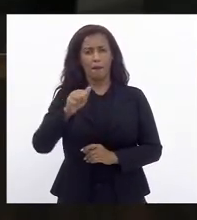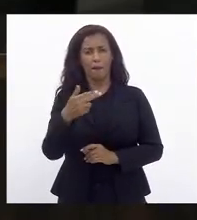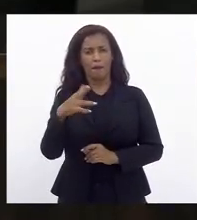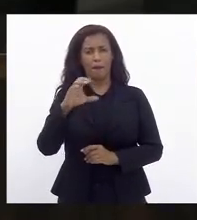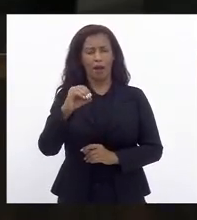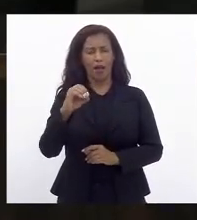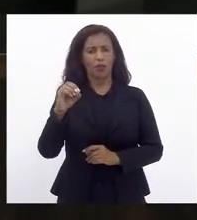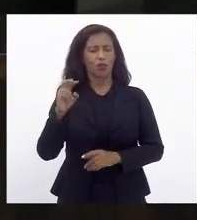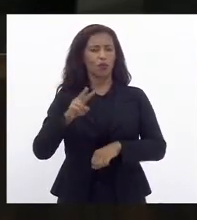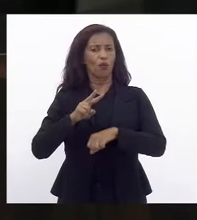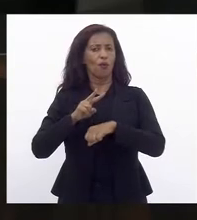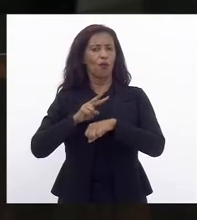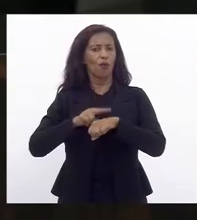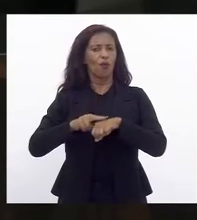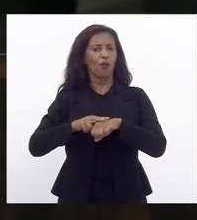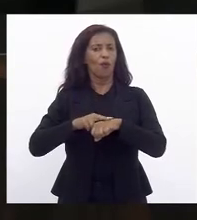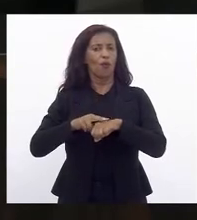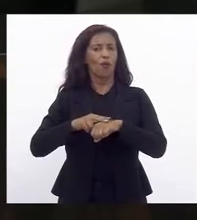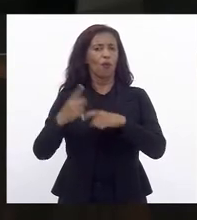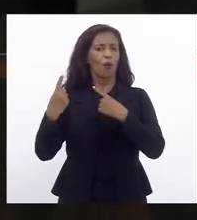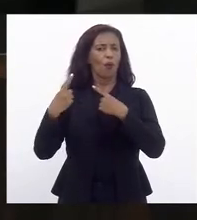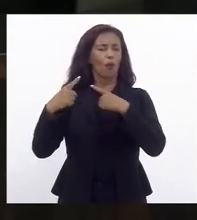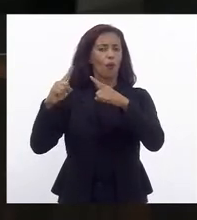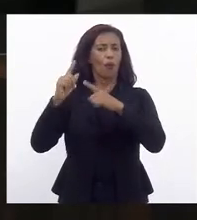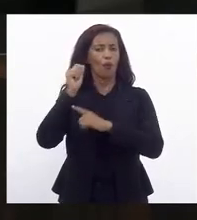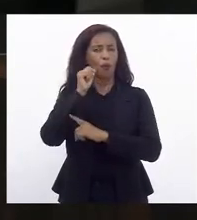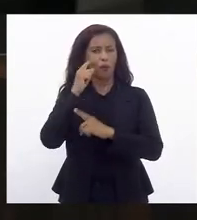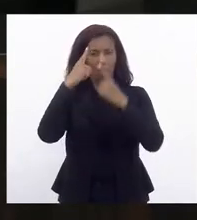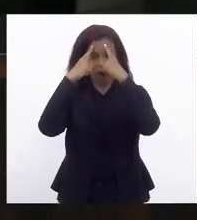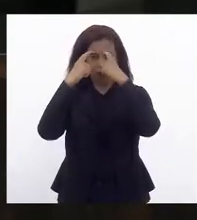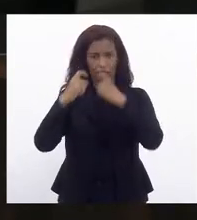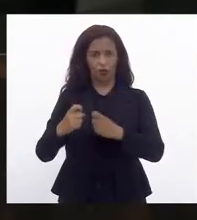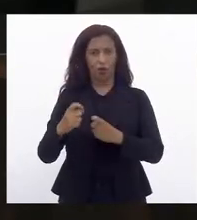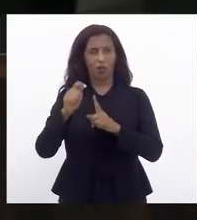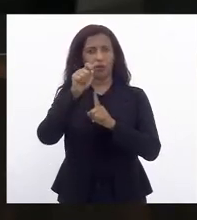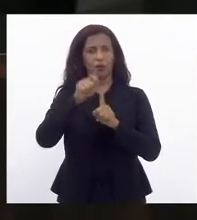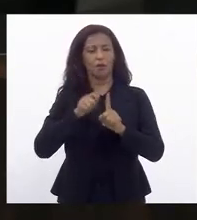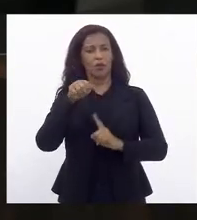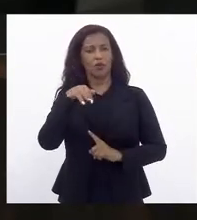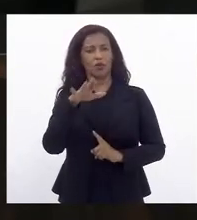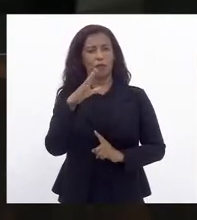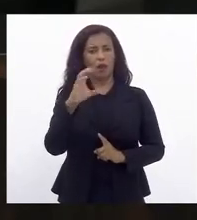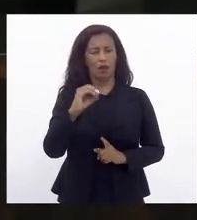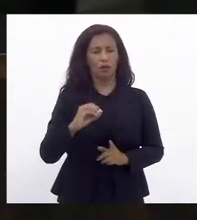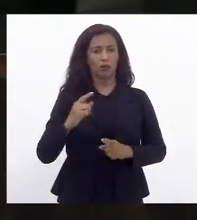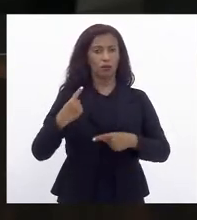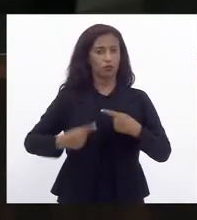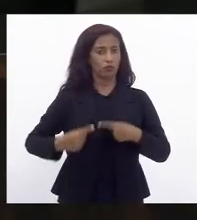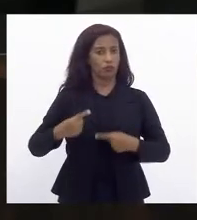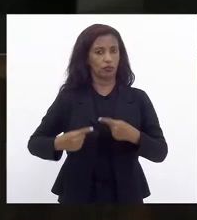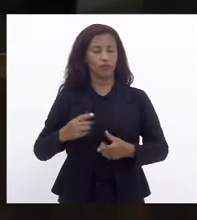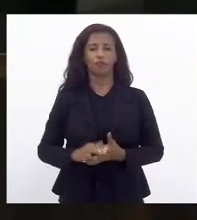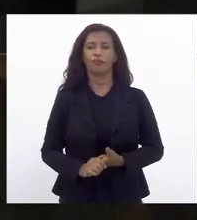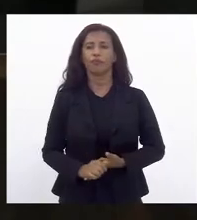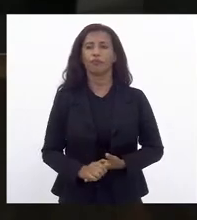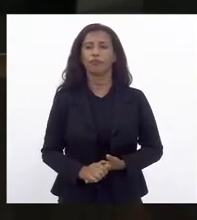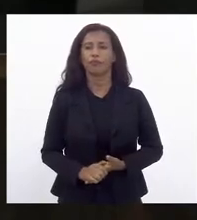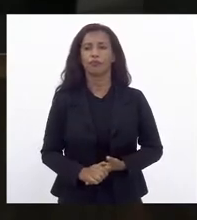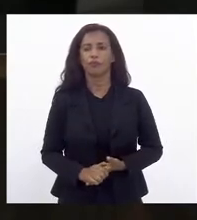à discriminação de mulheres no mercado de trabalho, a ser realizado anualmente no mês de março. Em discussão.